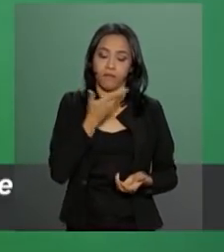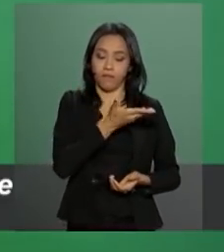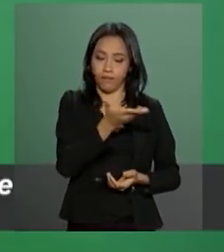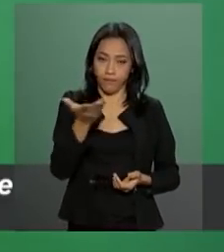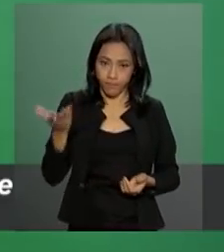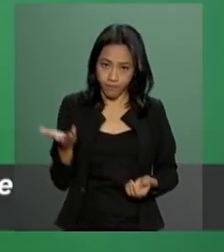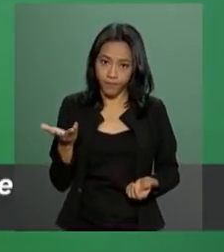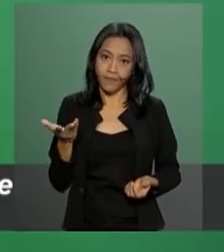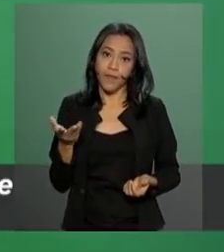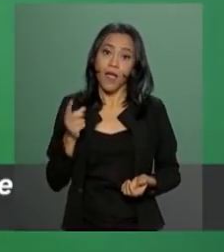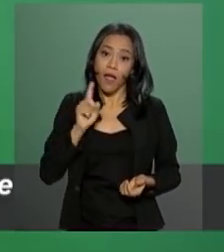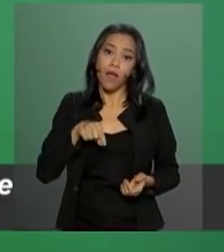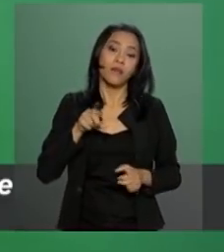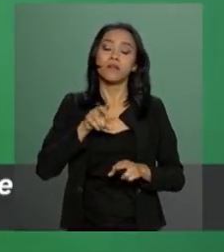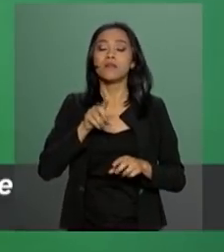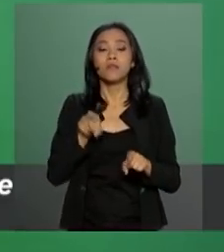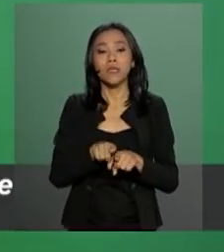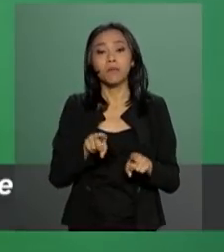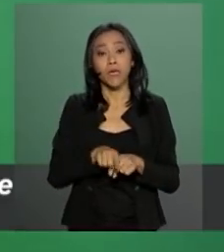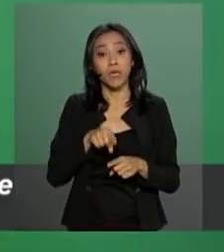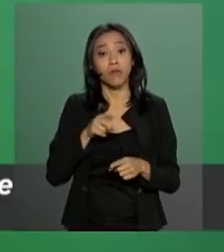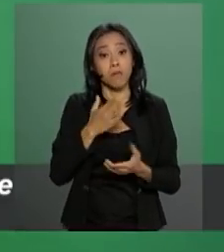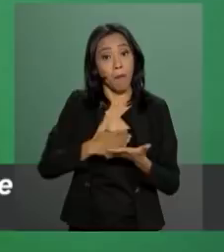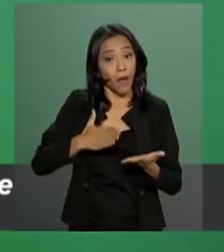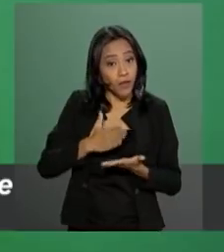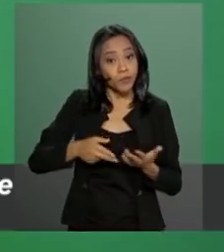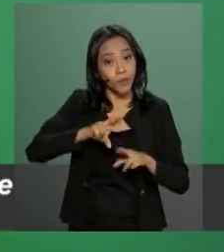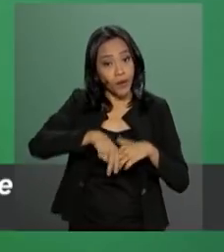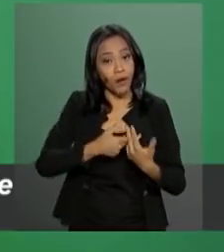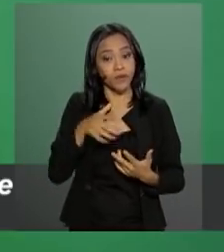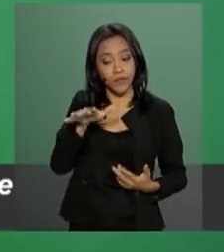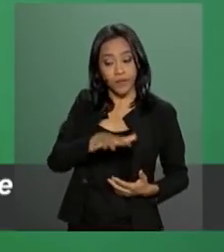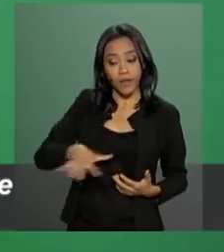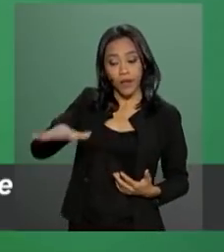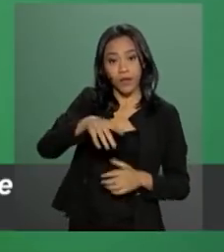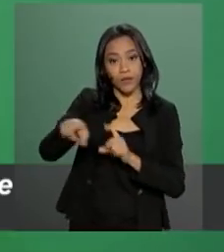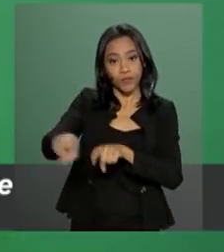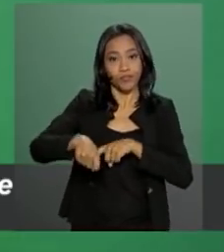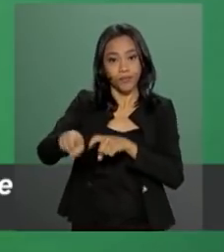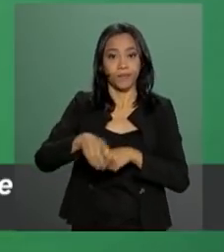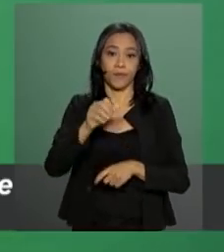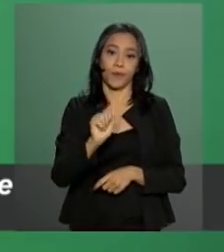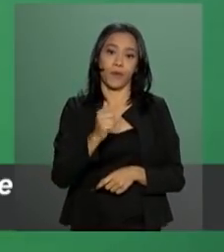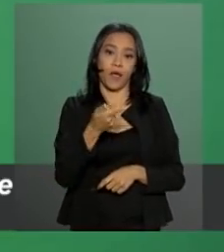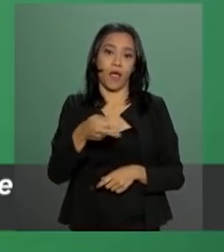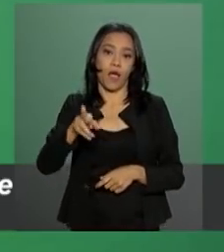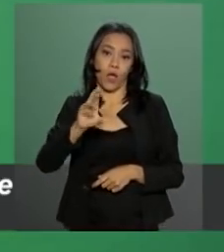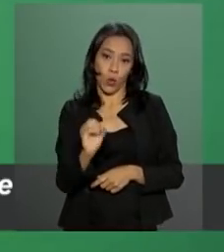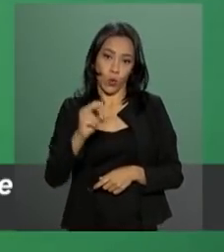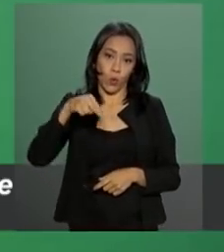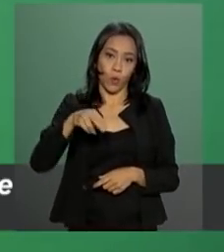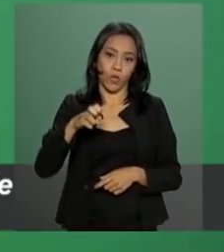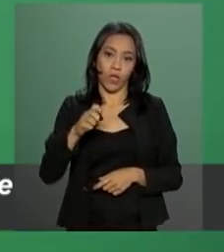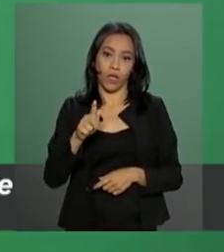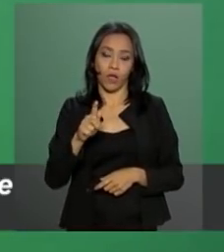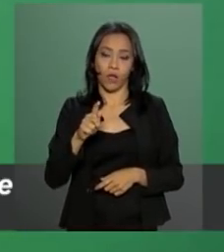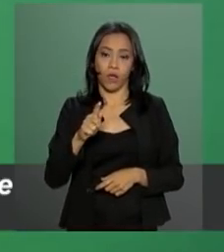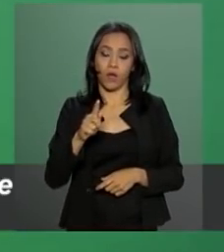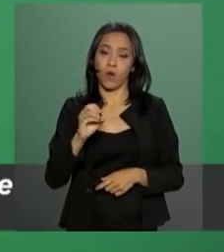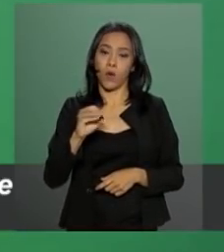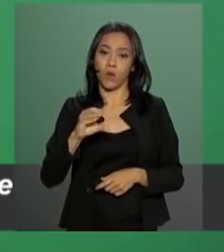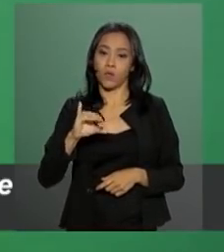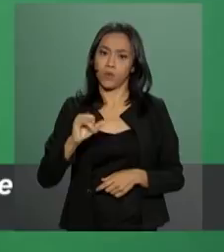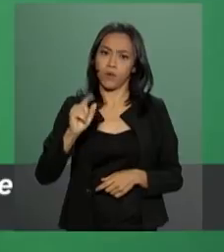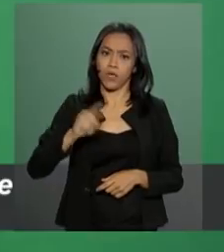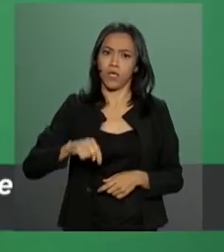se deve em grande parte ao agro-negócio brasileiro quer reconhecido internacionalmente interessante o goleiro